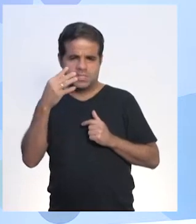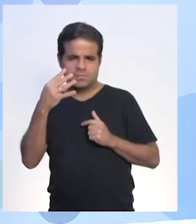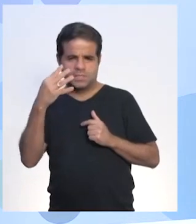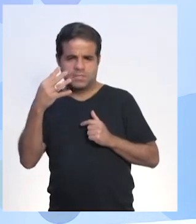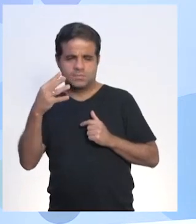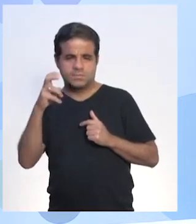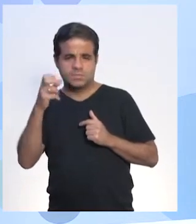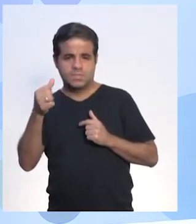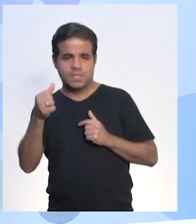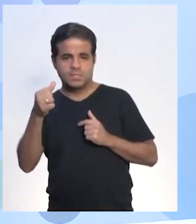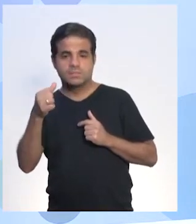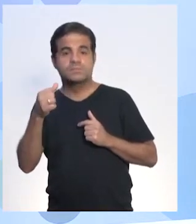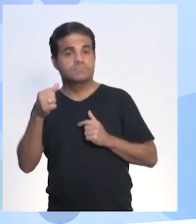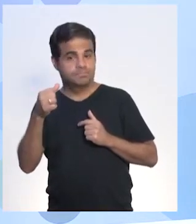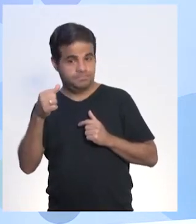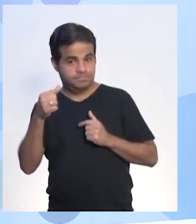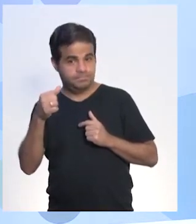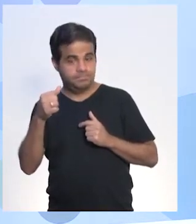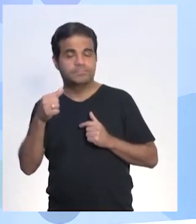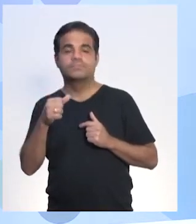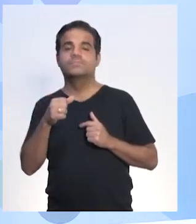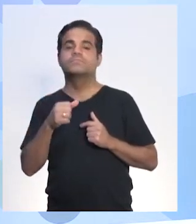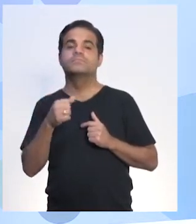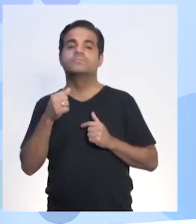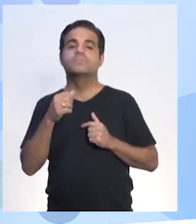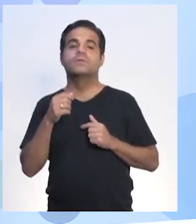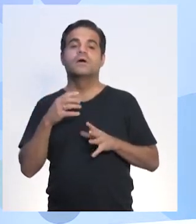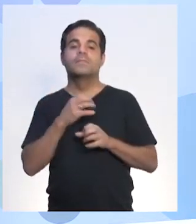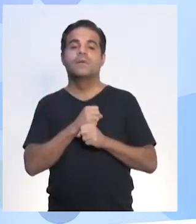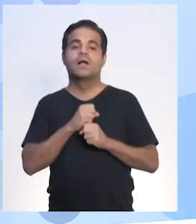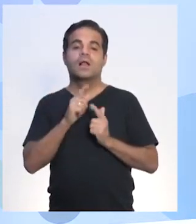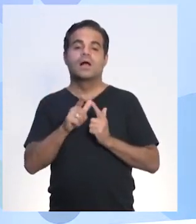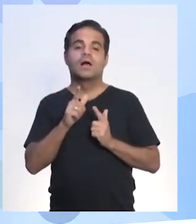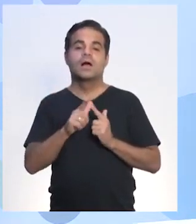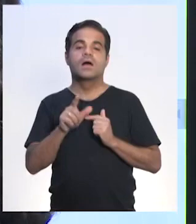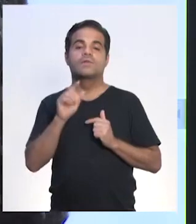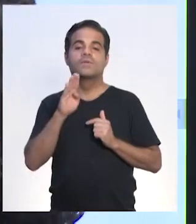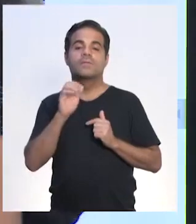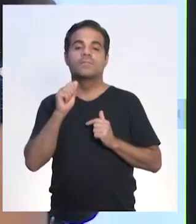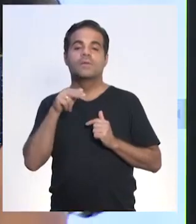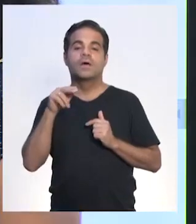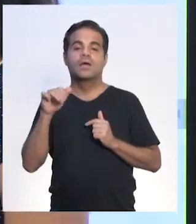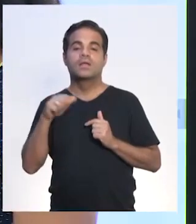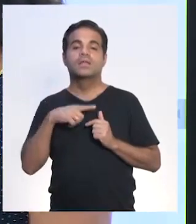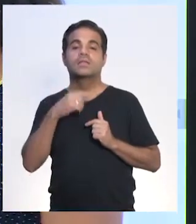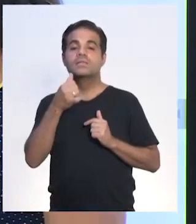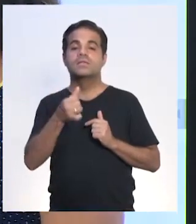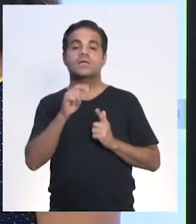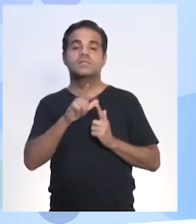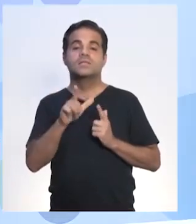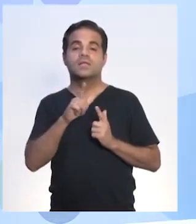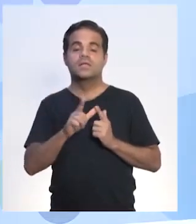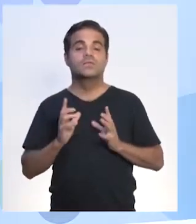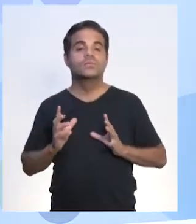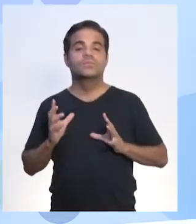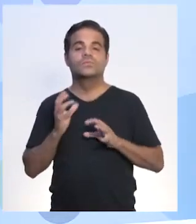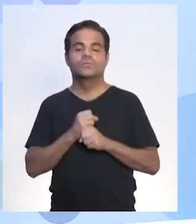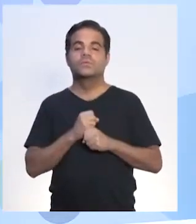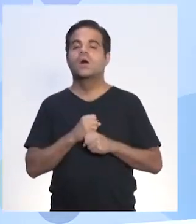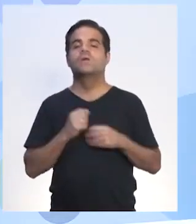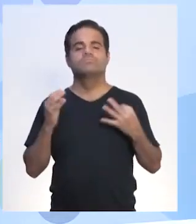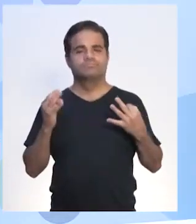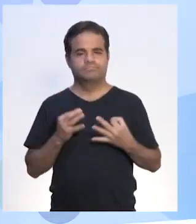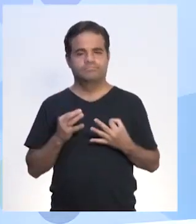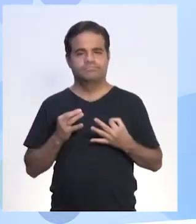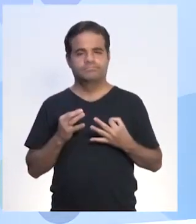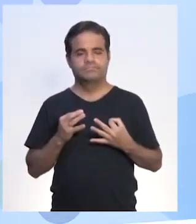3, 4, 5, 6. Muito bem. Então, a palavra banana tem 6 letras no total.